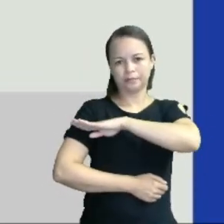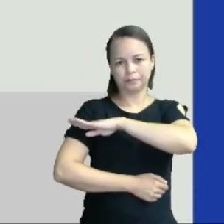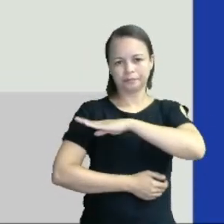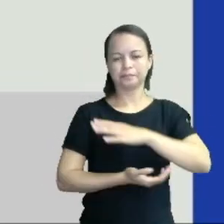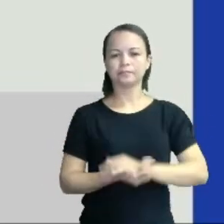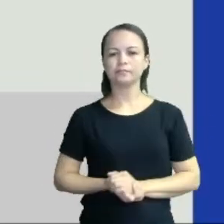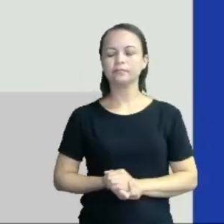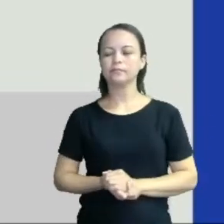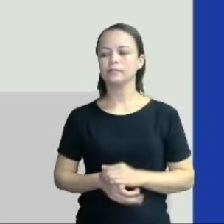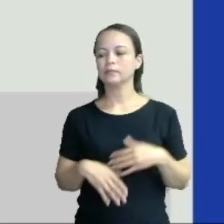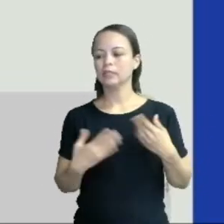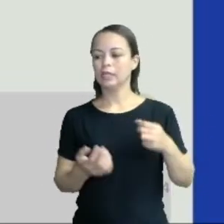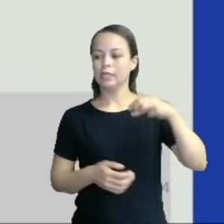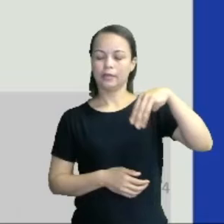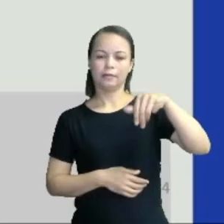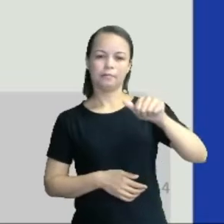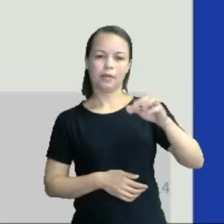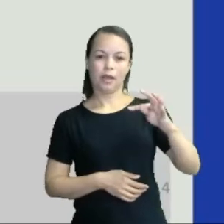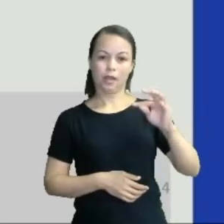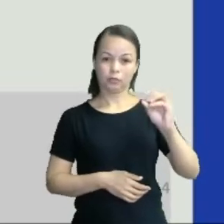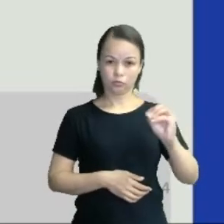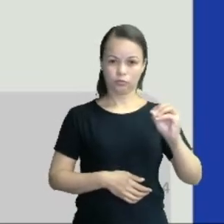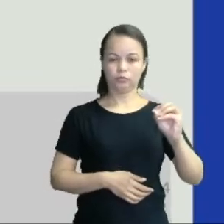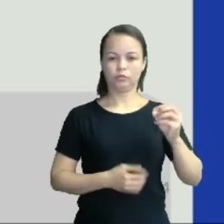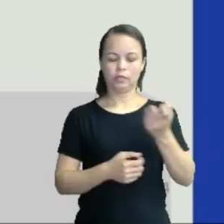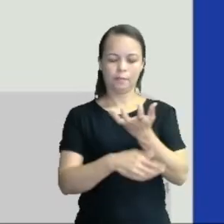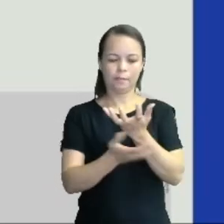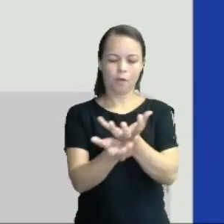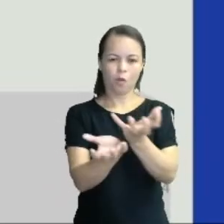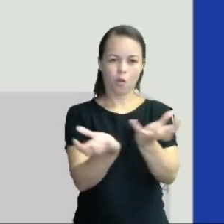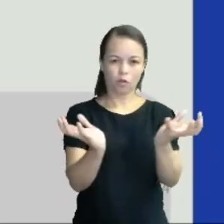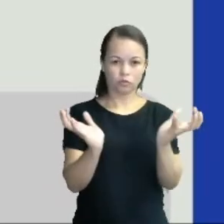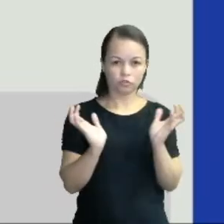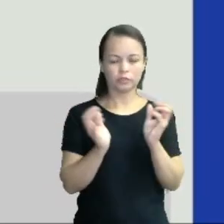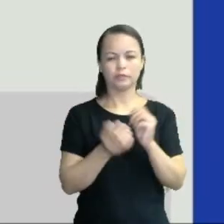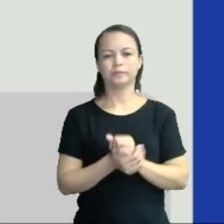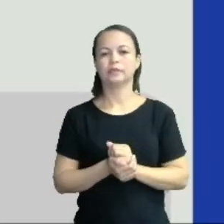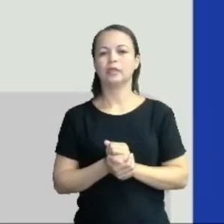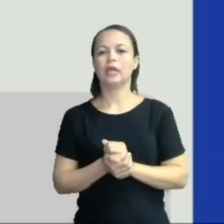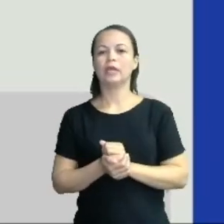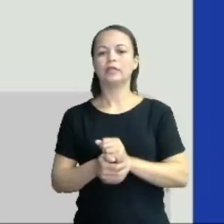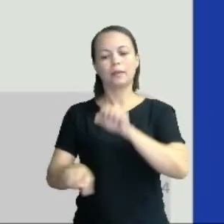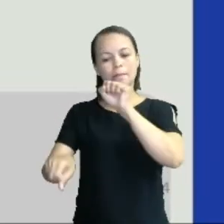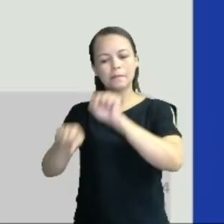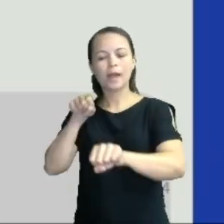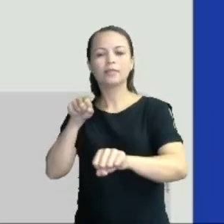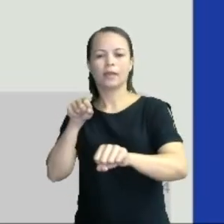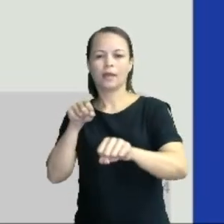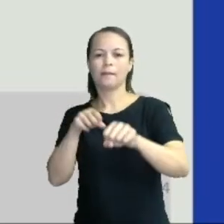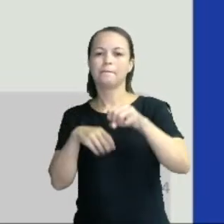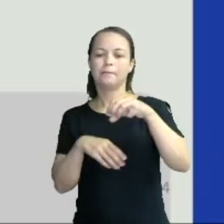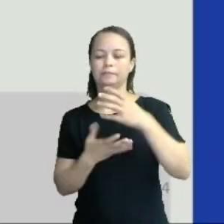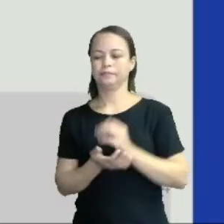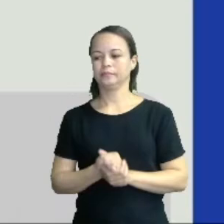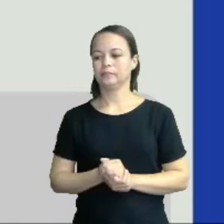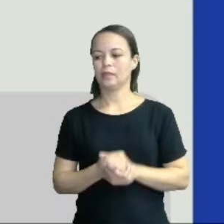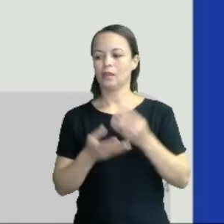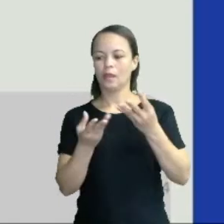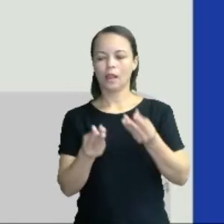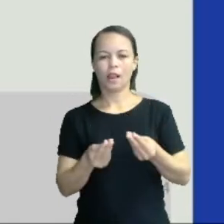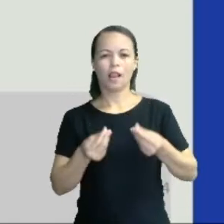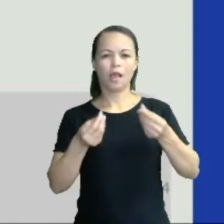mato, de bosque, e mato do verbo matar. Leve, com pouco peso, e leve do